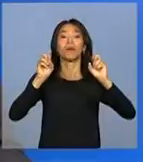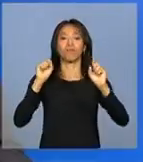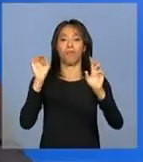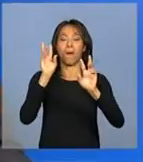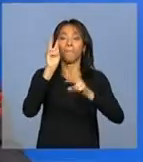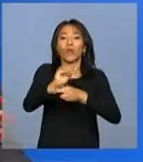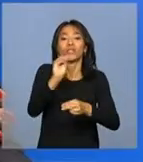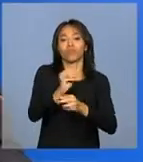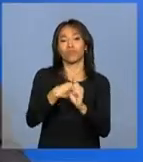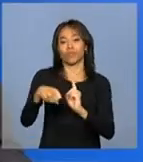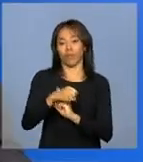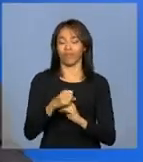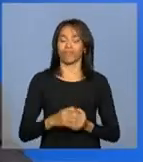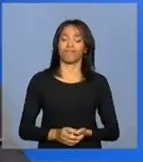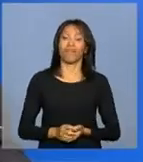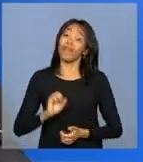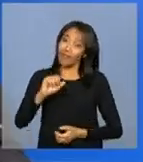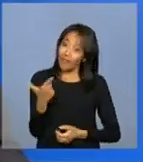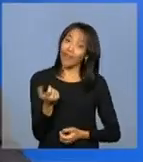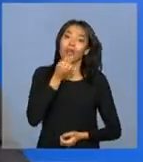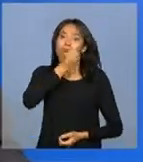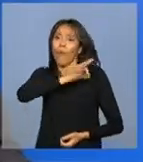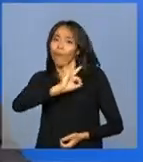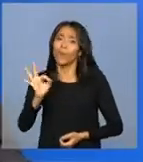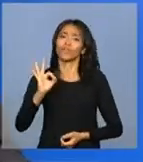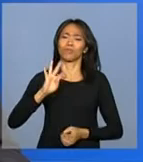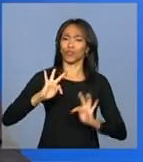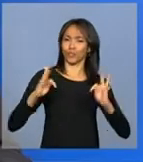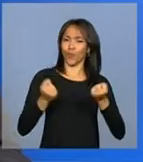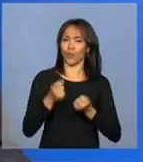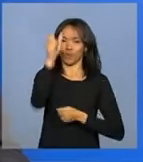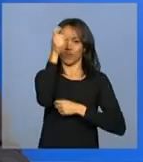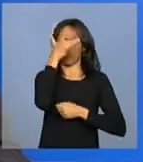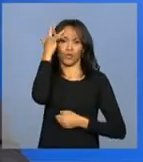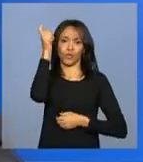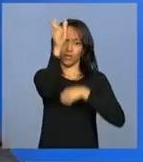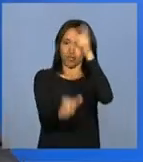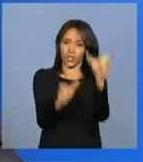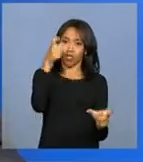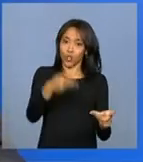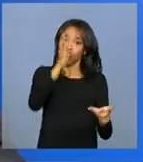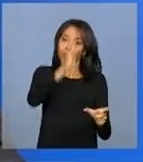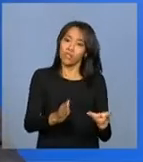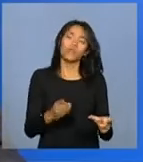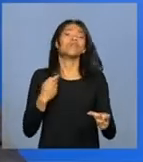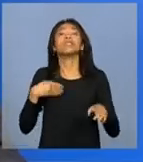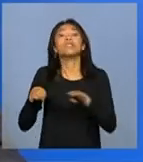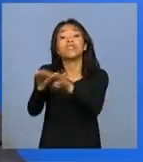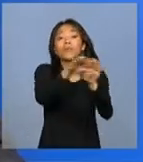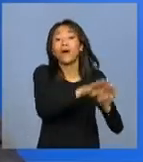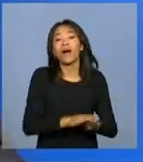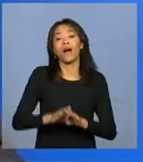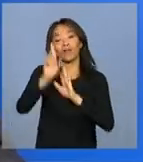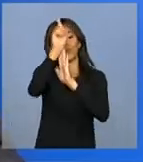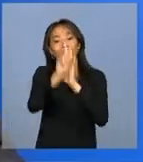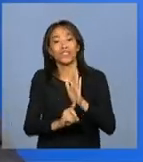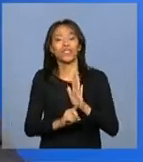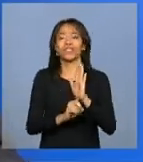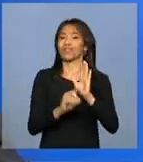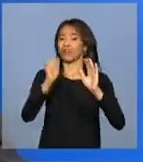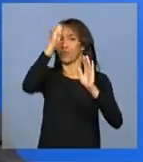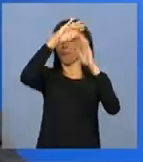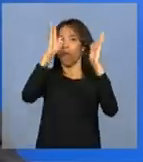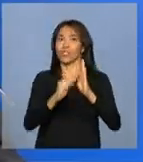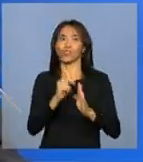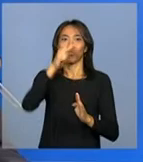claro que atitude é ótima que a iniciativa é ótima que todo cidadão brasileiro tem tem que ter os mesmos direitos de norte a sul de Leste a